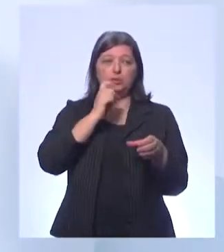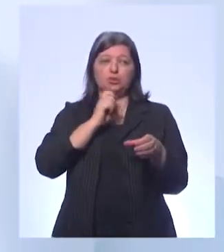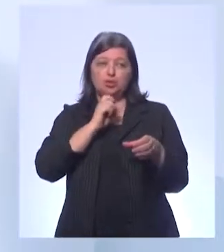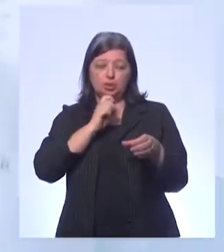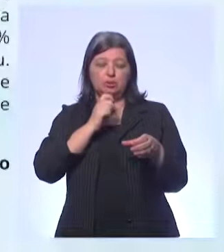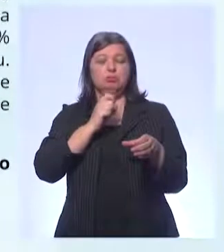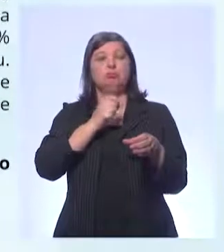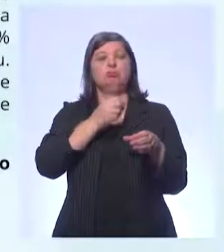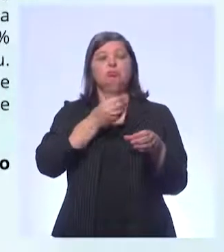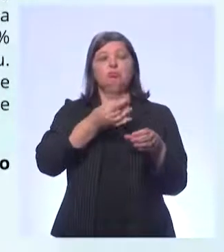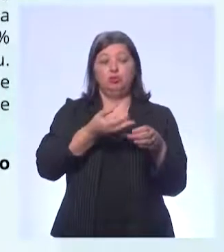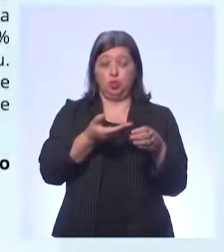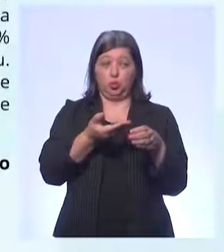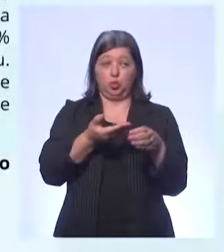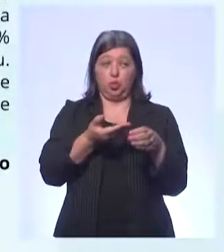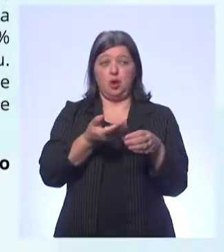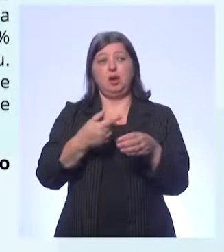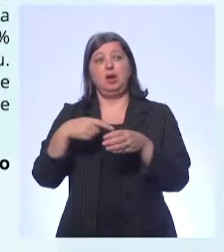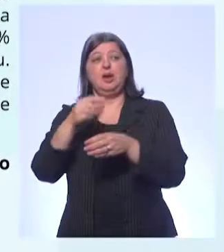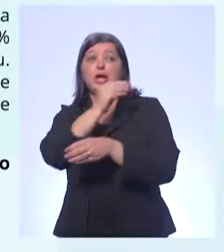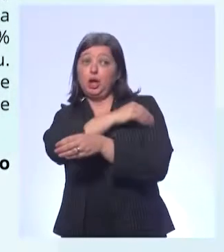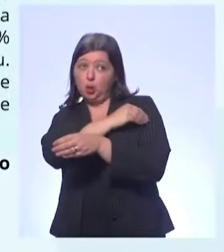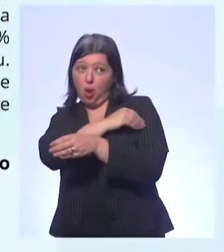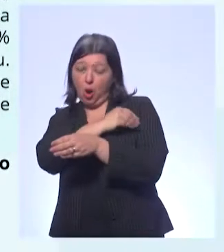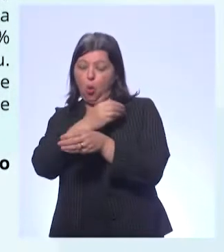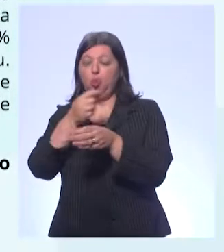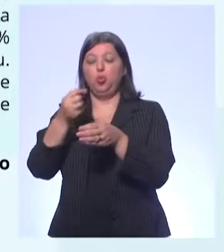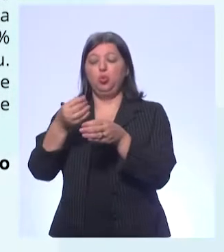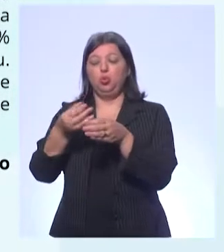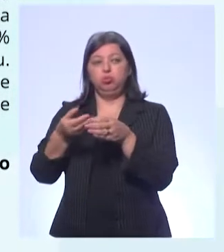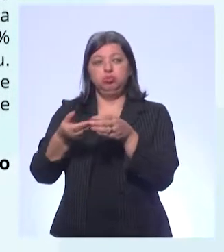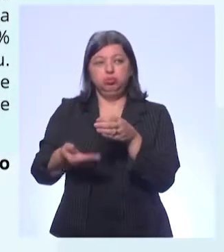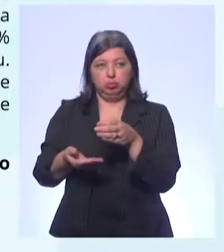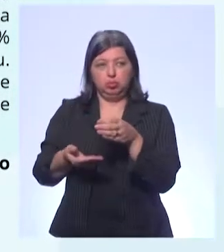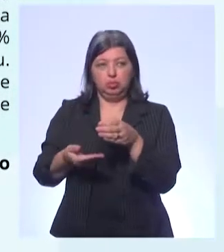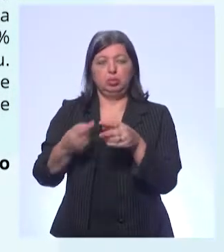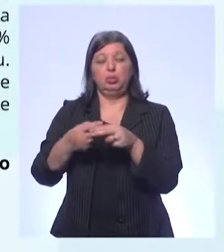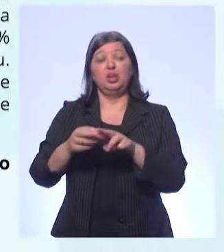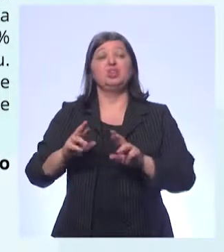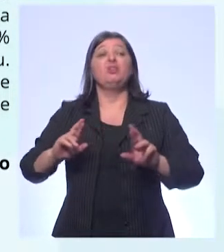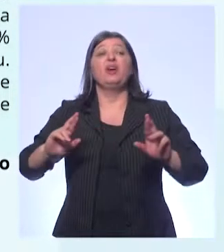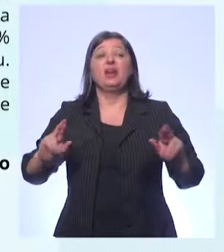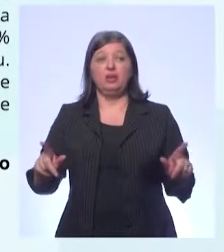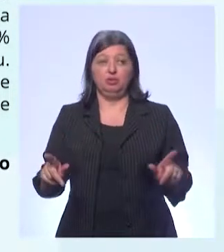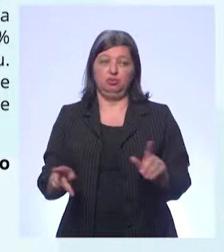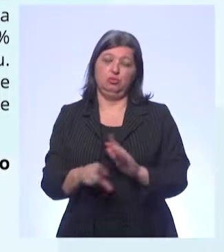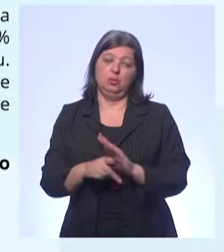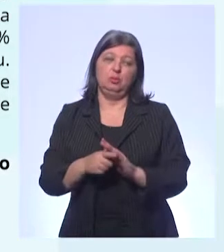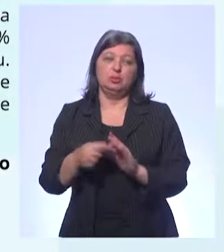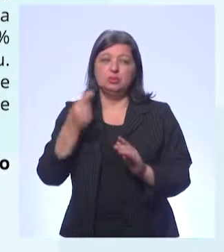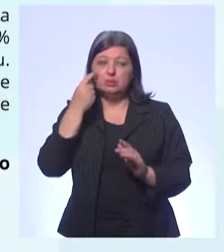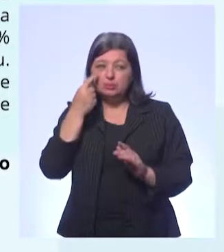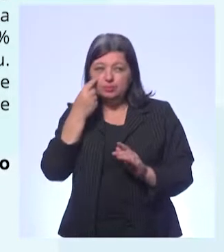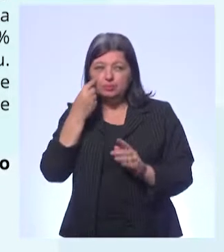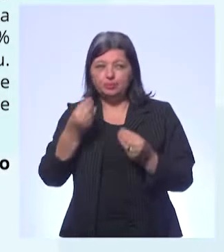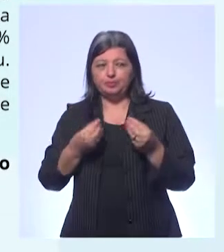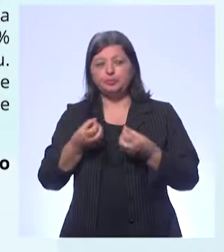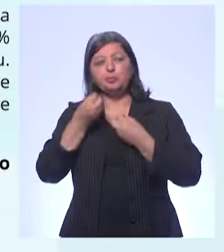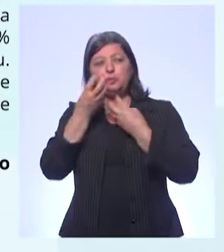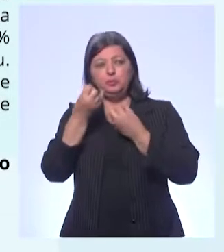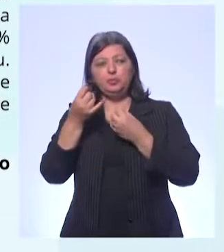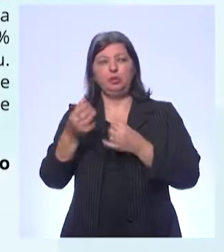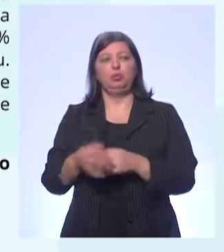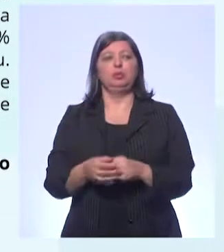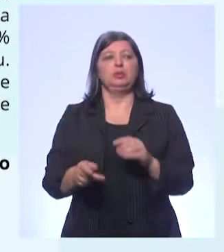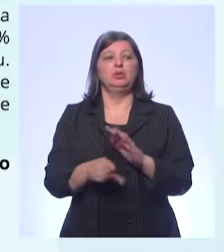gelo afunda, né? Por que acontece isso? Por causa da diferença de densidade. Então, se a gente olhar ali embaixo, tem essa informação.